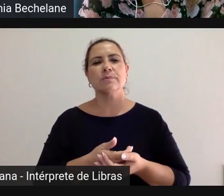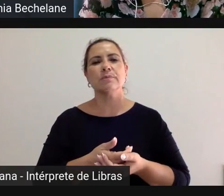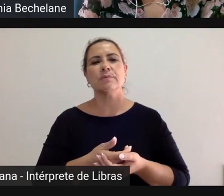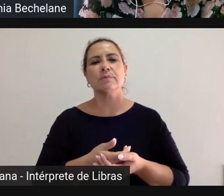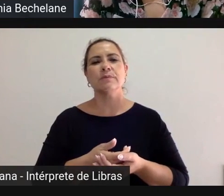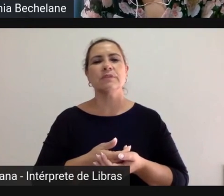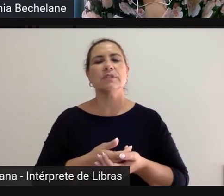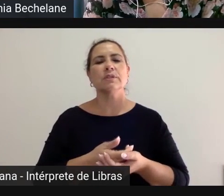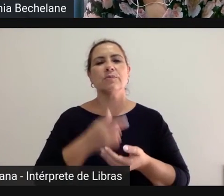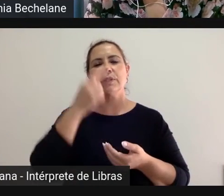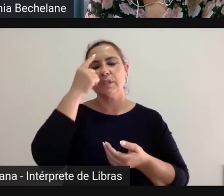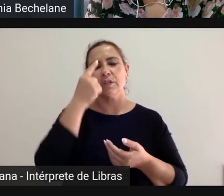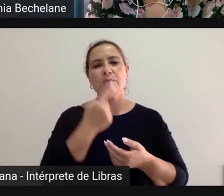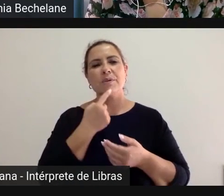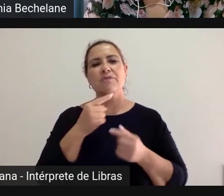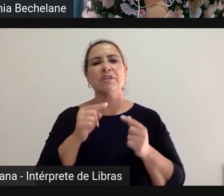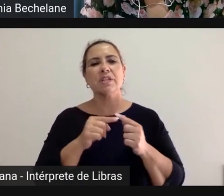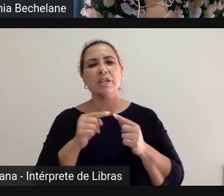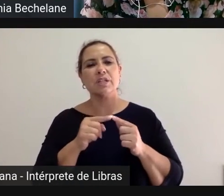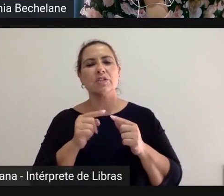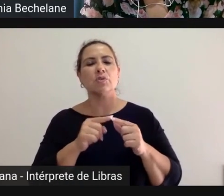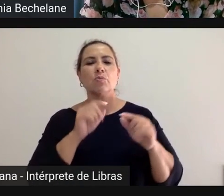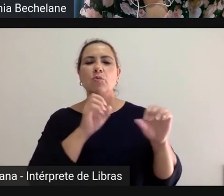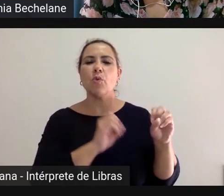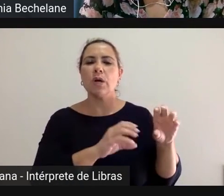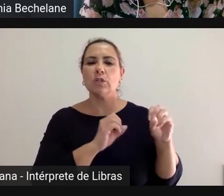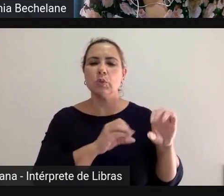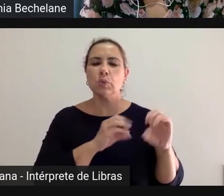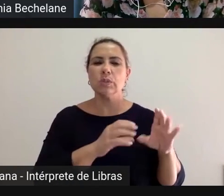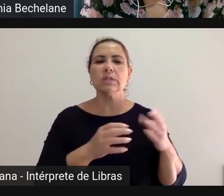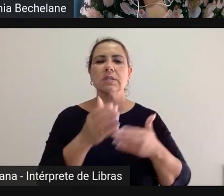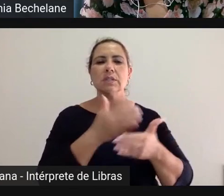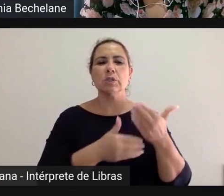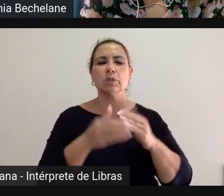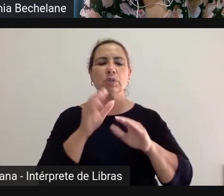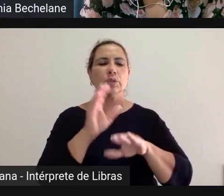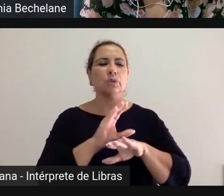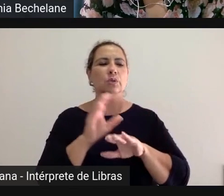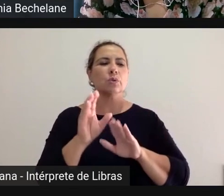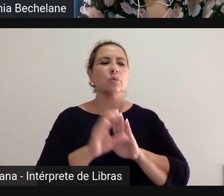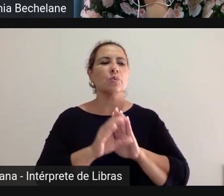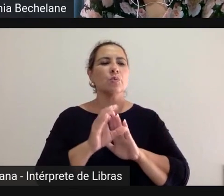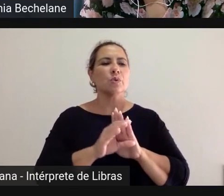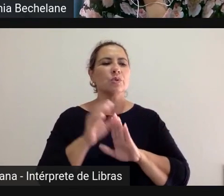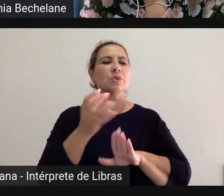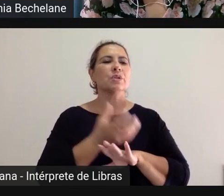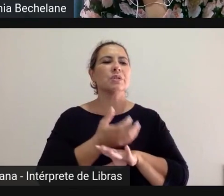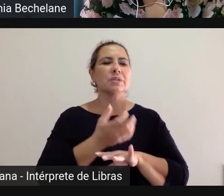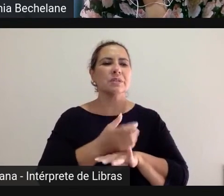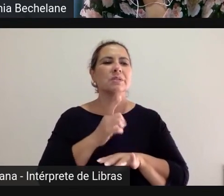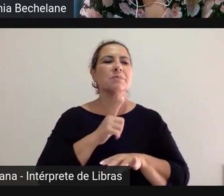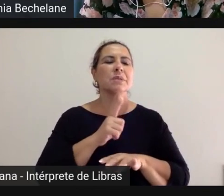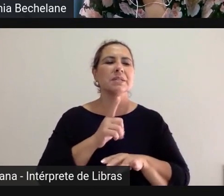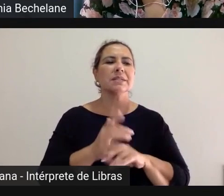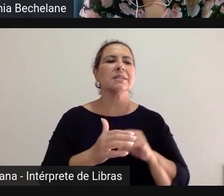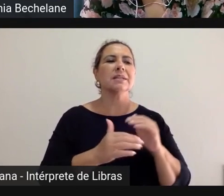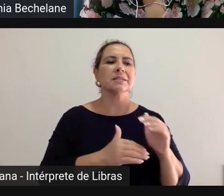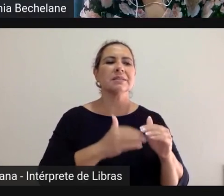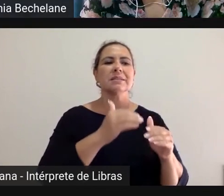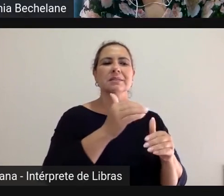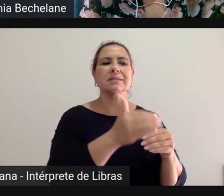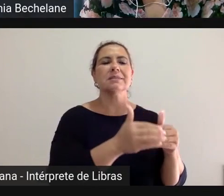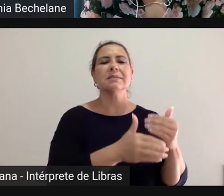nos perfis, né, educacionais, nos currículos, para que a gente venha semear, né,